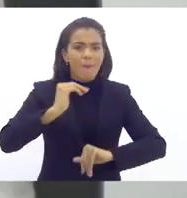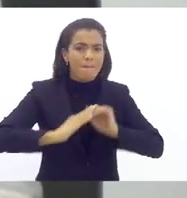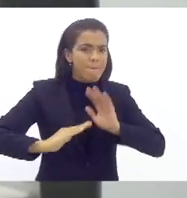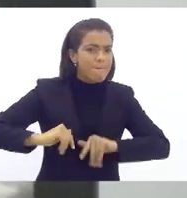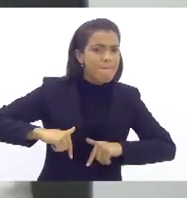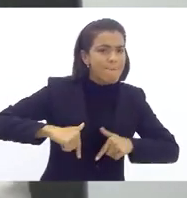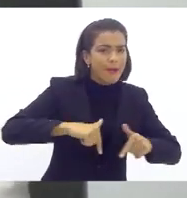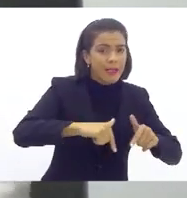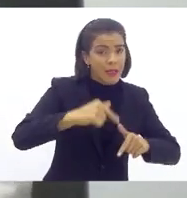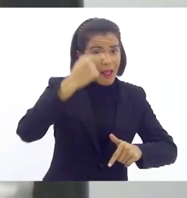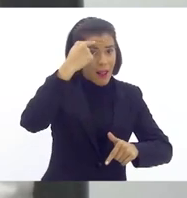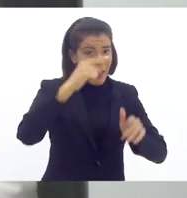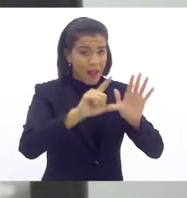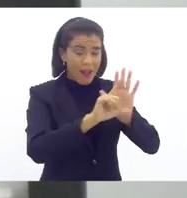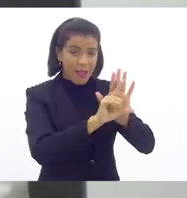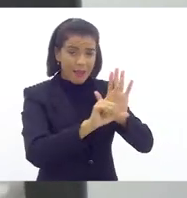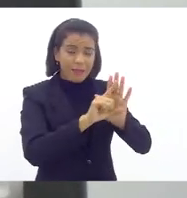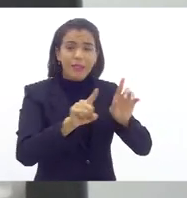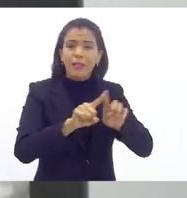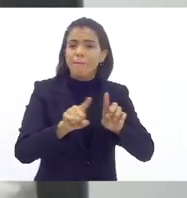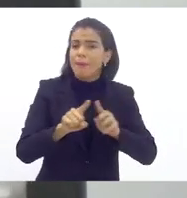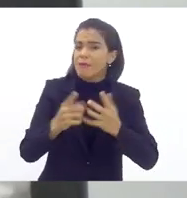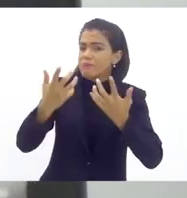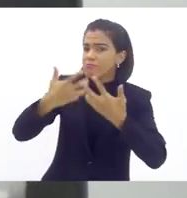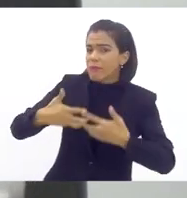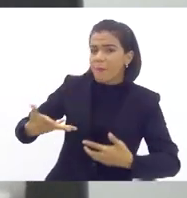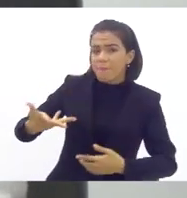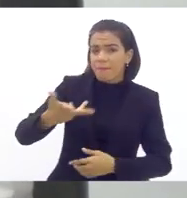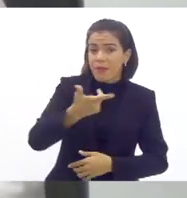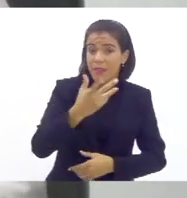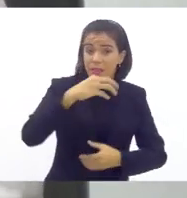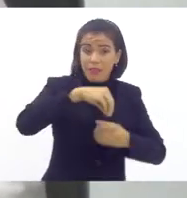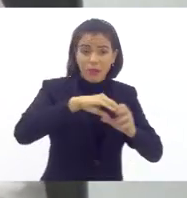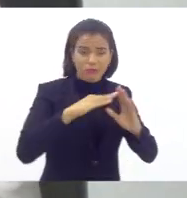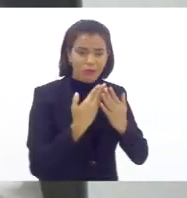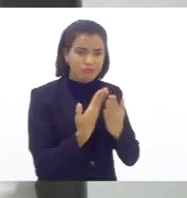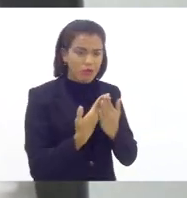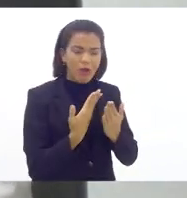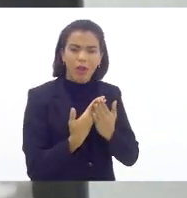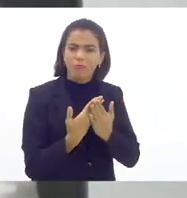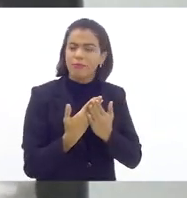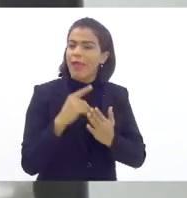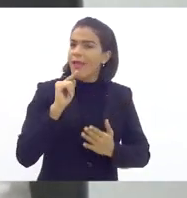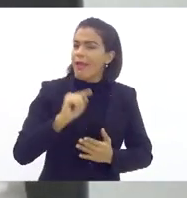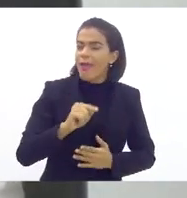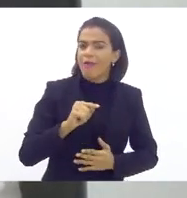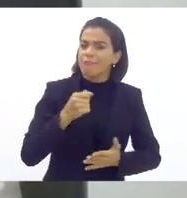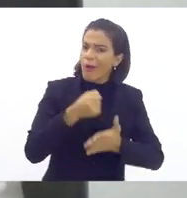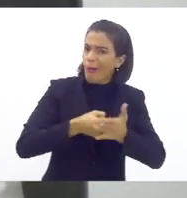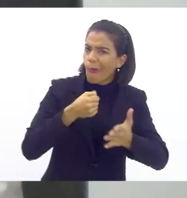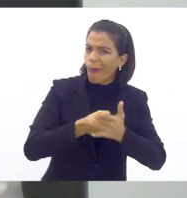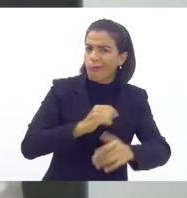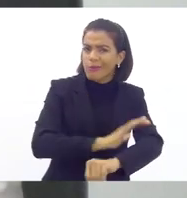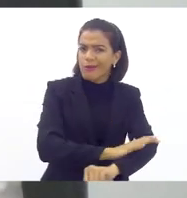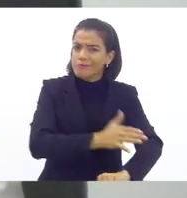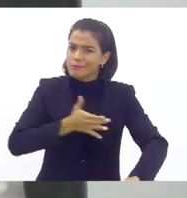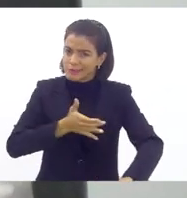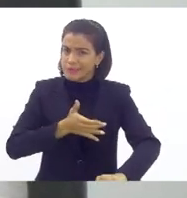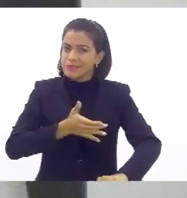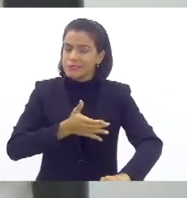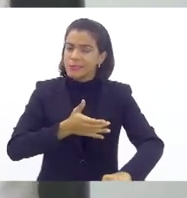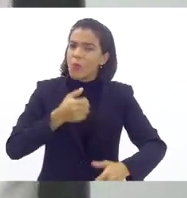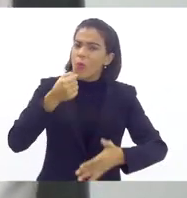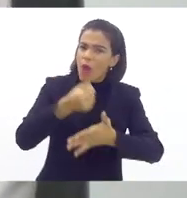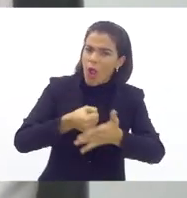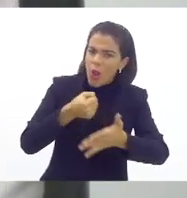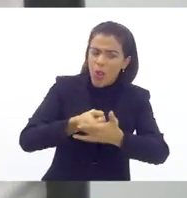leis e pensar a eficácia delas na escola é efetivamente uma luta antirracista, uma